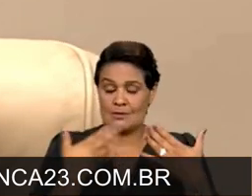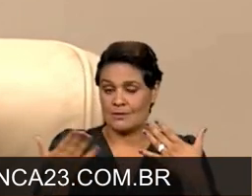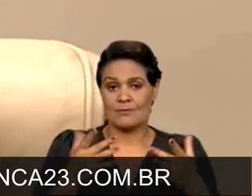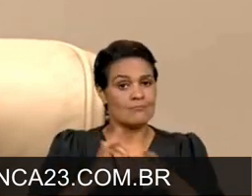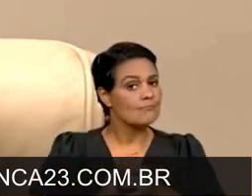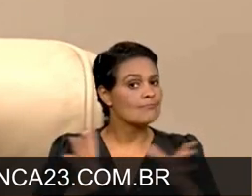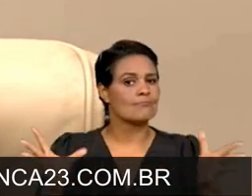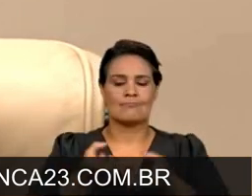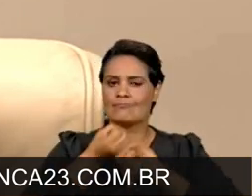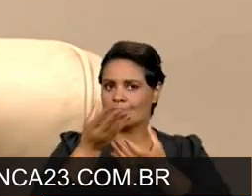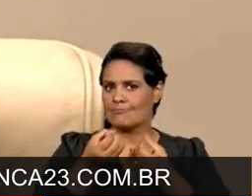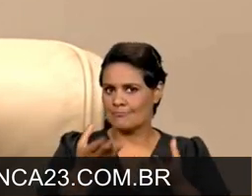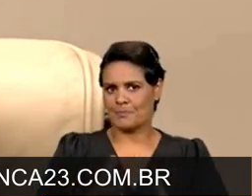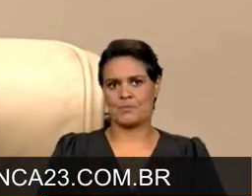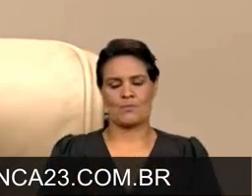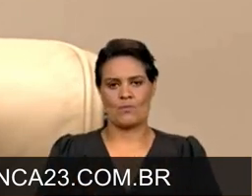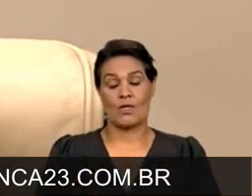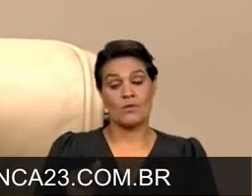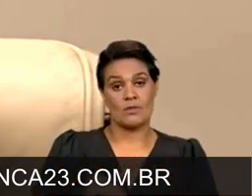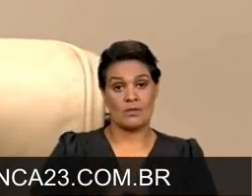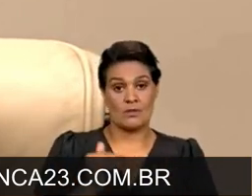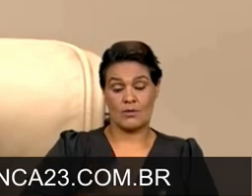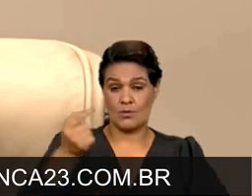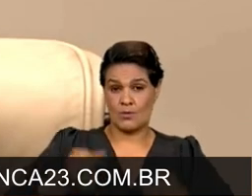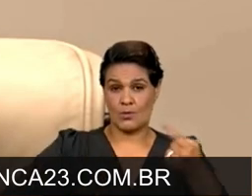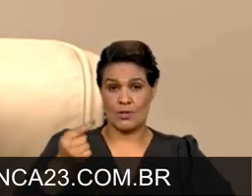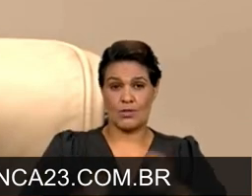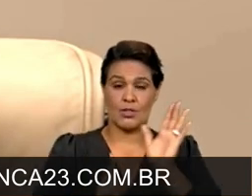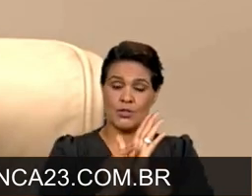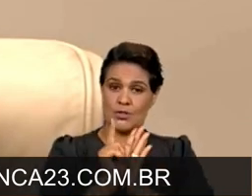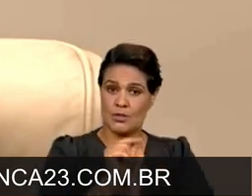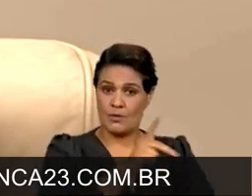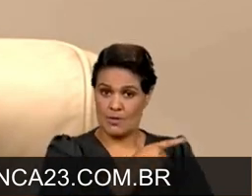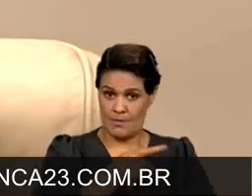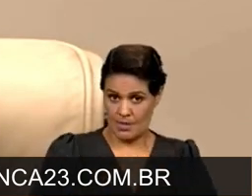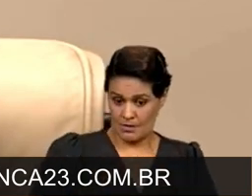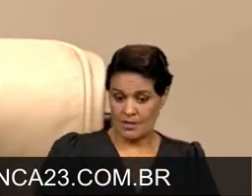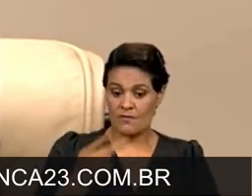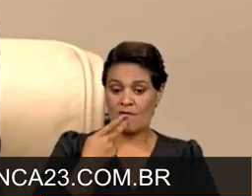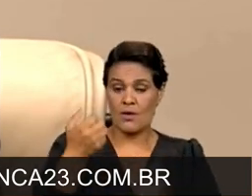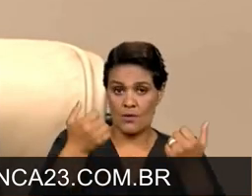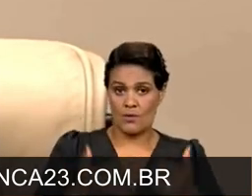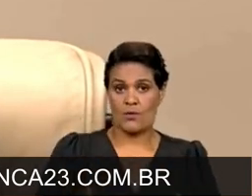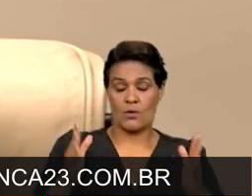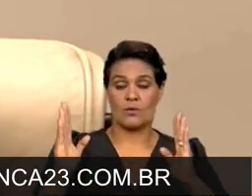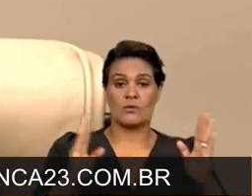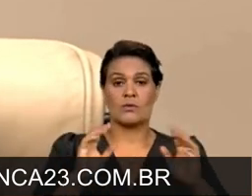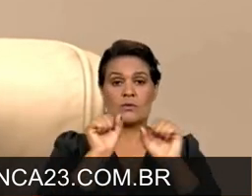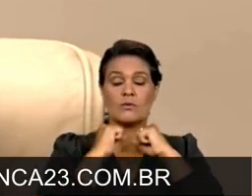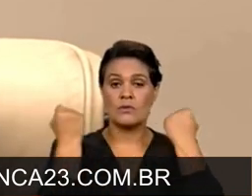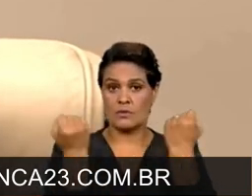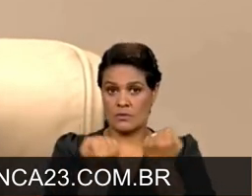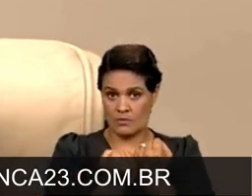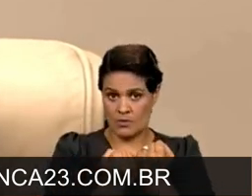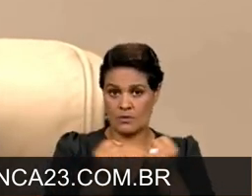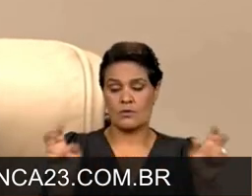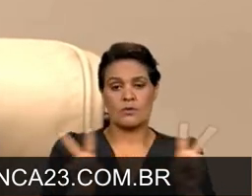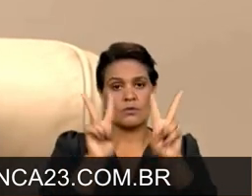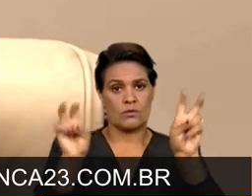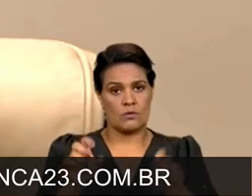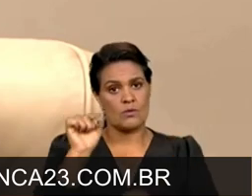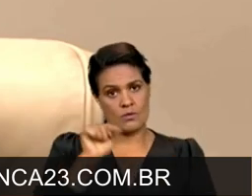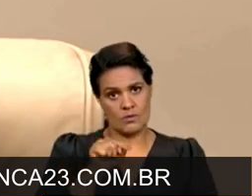expressão. O secretário de Políticas Digitais da Presidência falou sobre o assunto durante o simpósio sobre regulação das plataformas